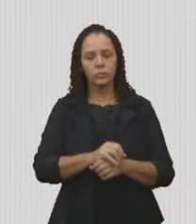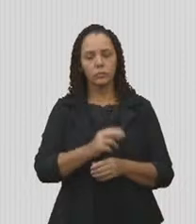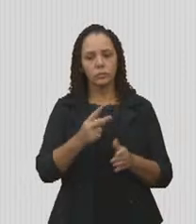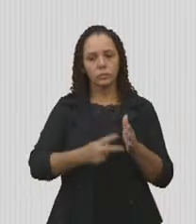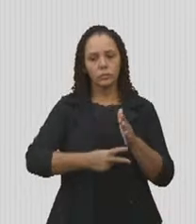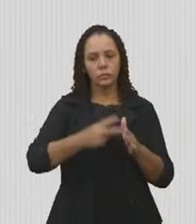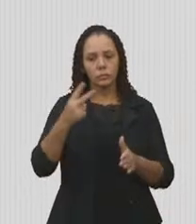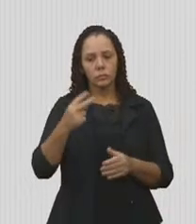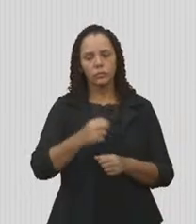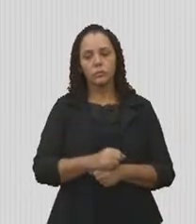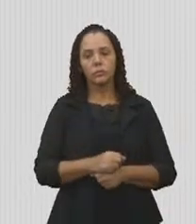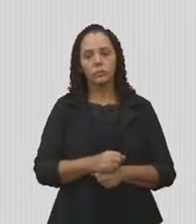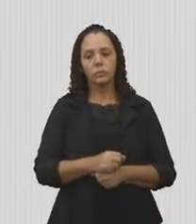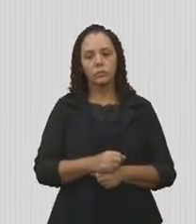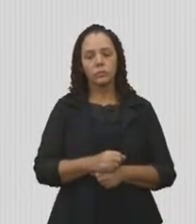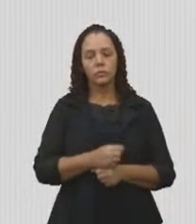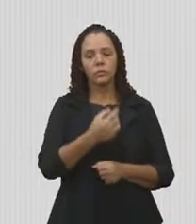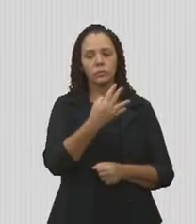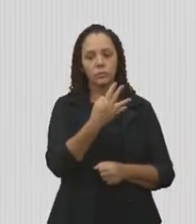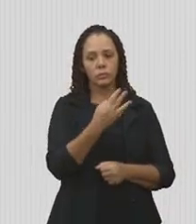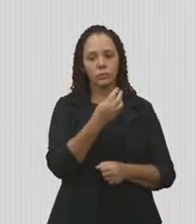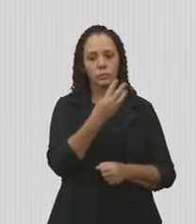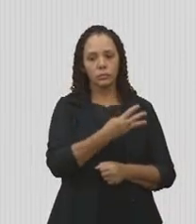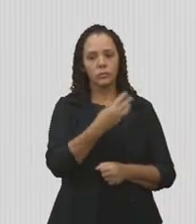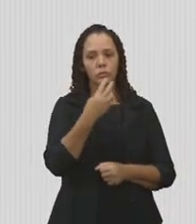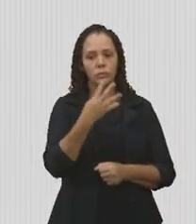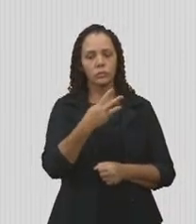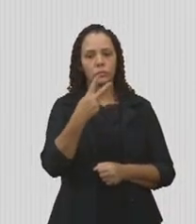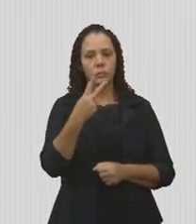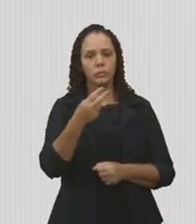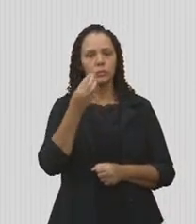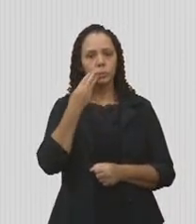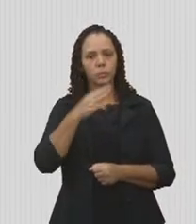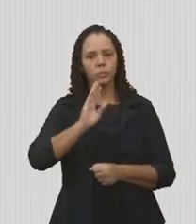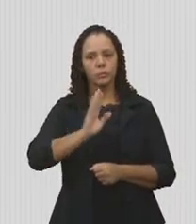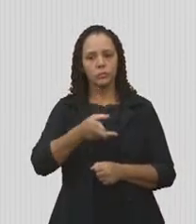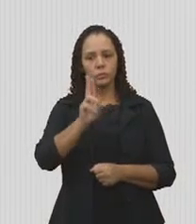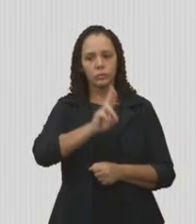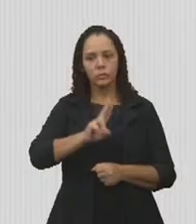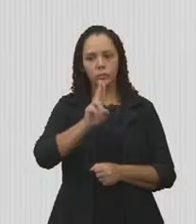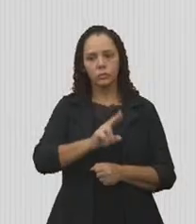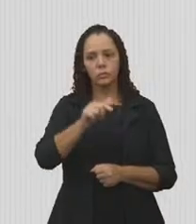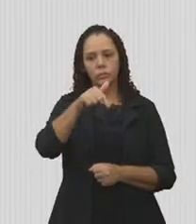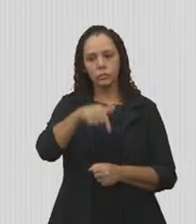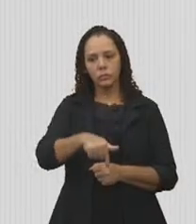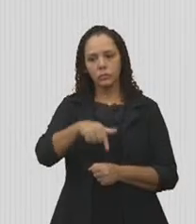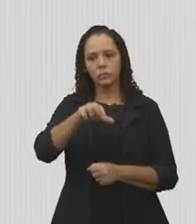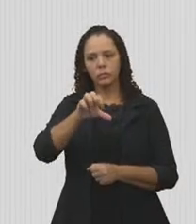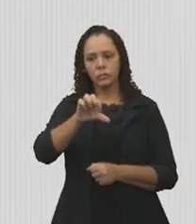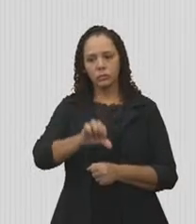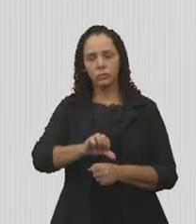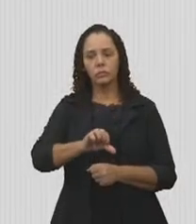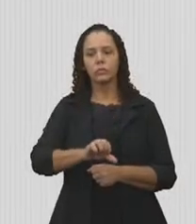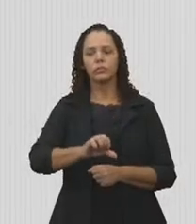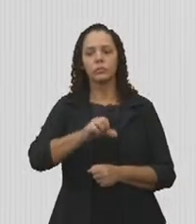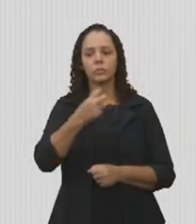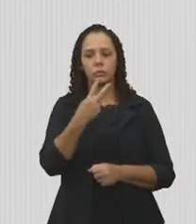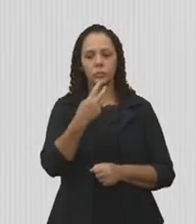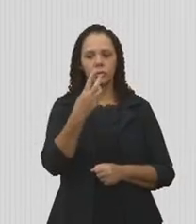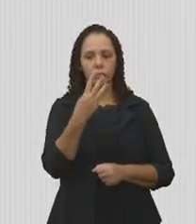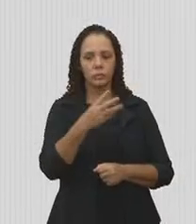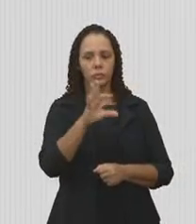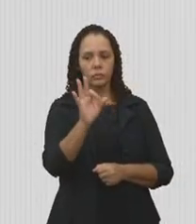maior, previsto 342 milhões e já gastou 79, 23%.